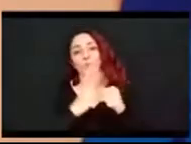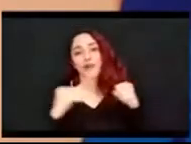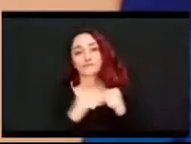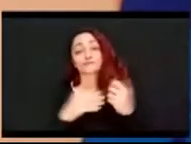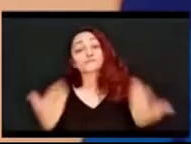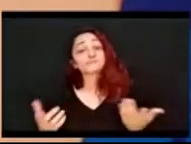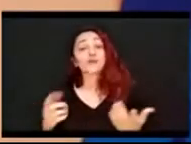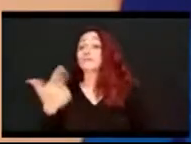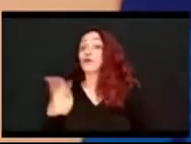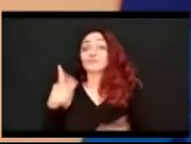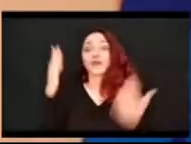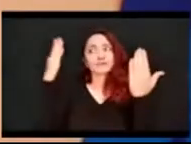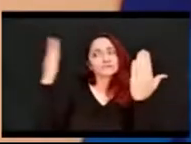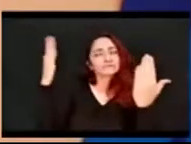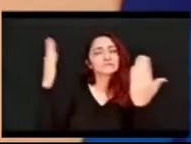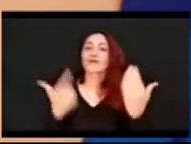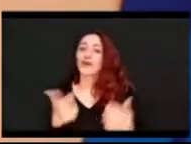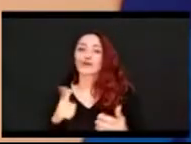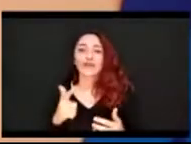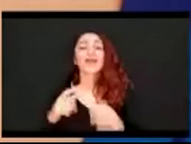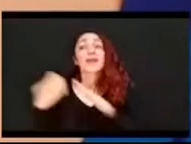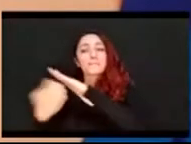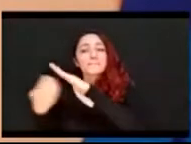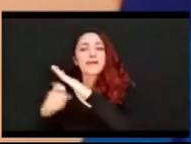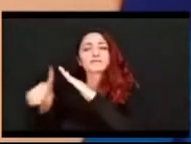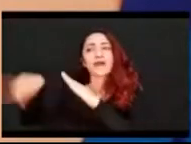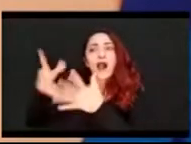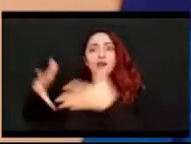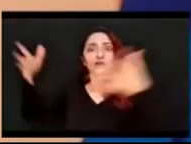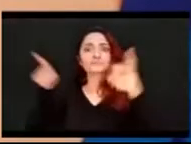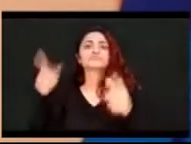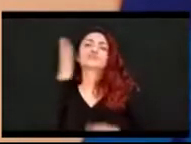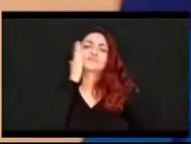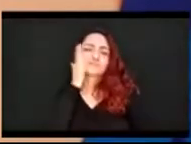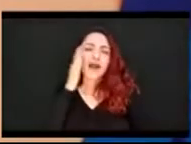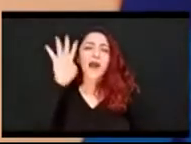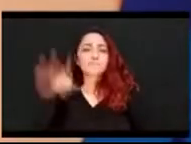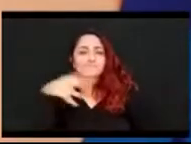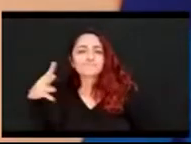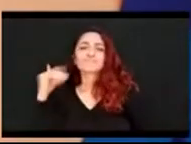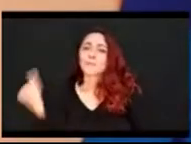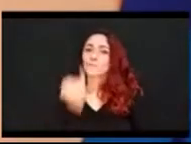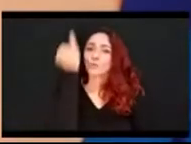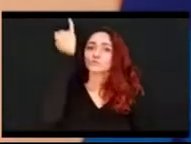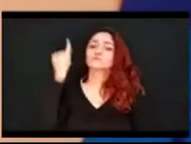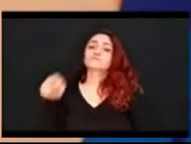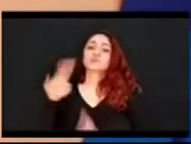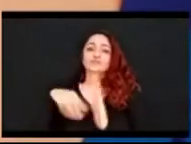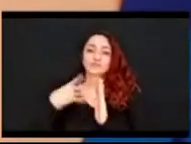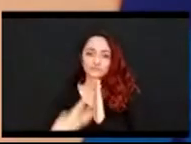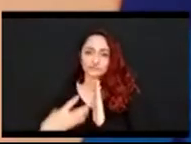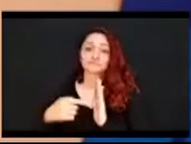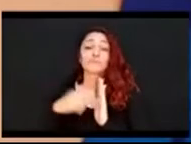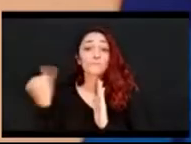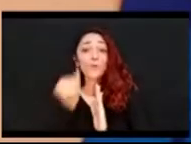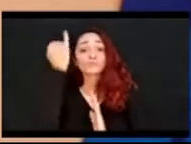entendo que as grandes empresas já entenderam A Urgência a importância dessa agenda e acho que agora a gente começa um novo movimento depois de uma